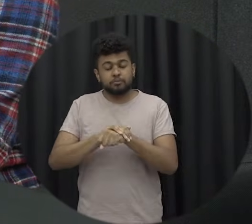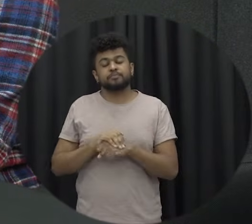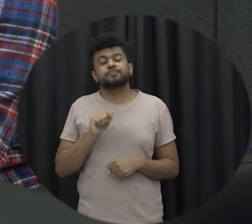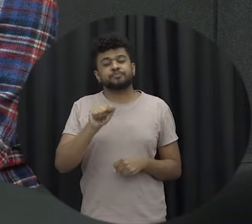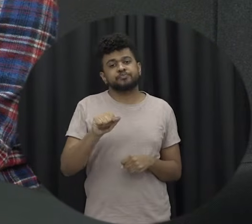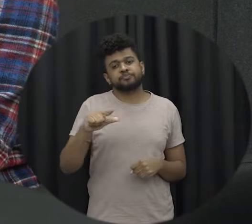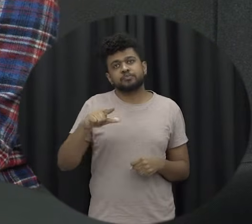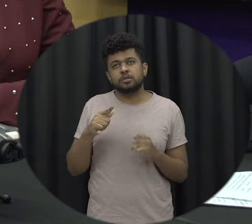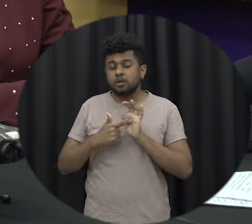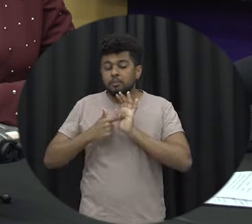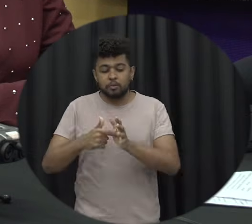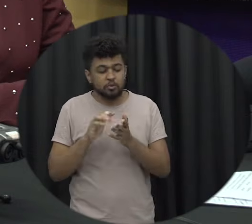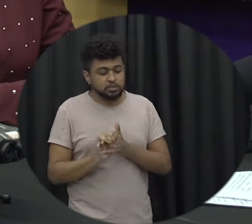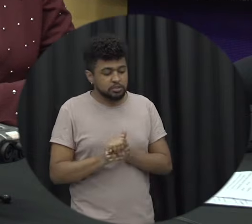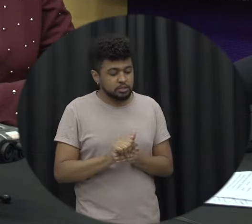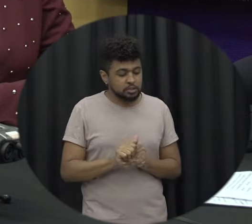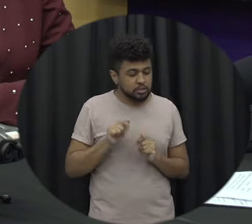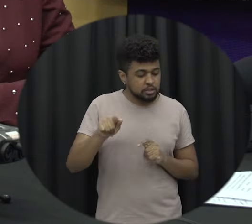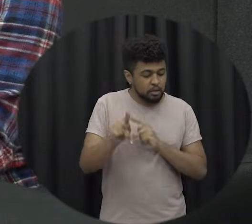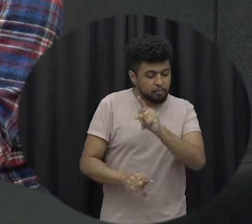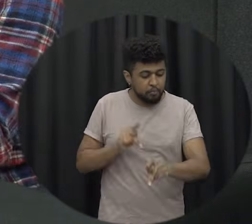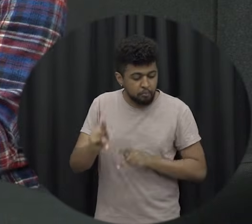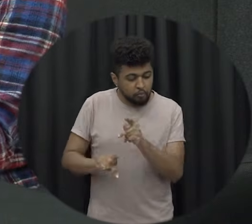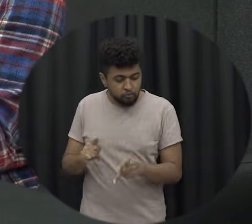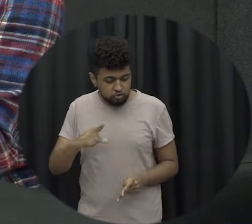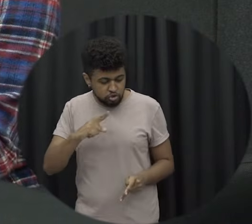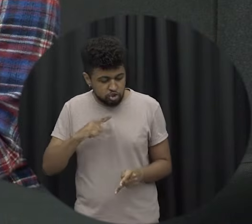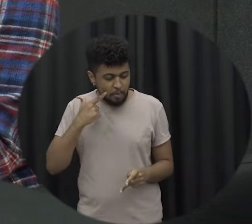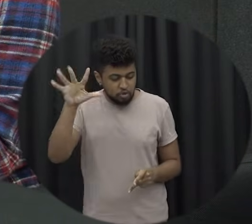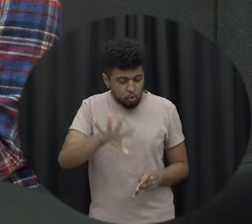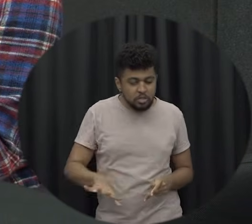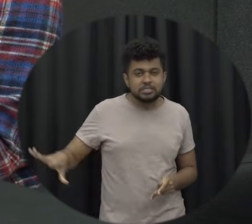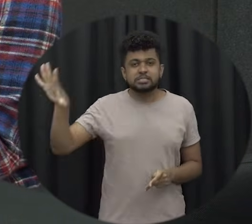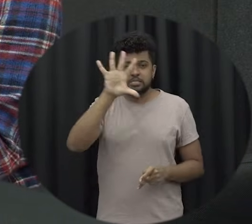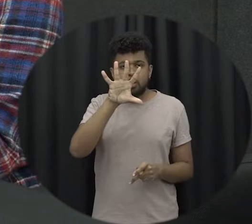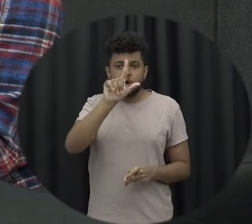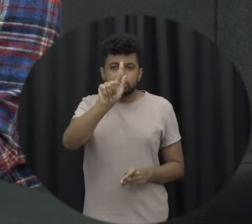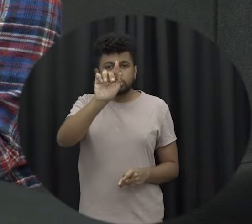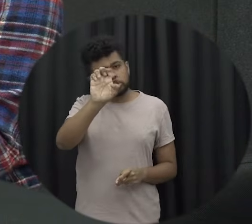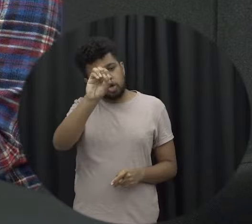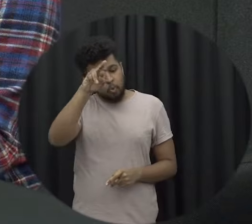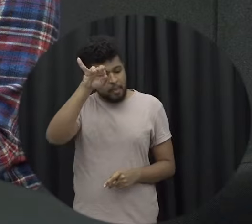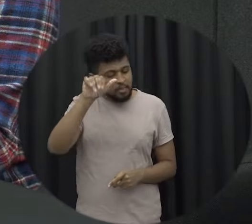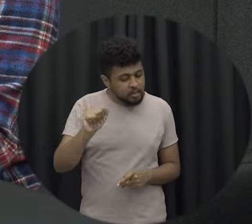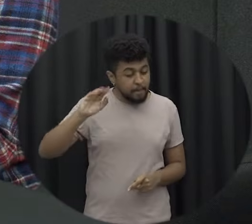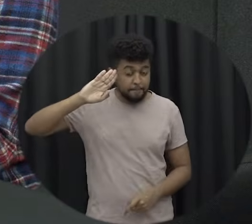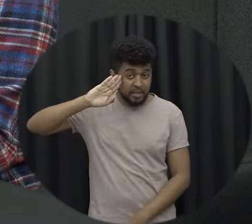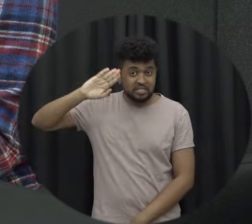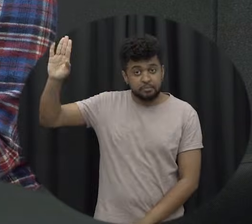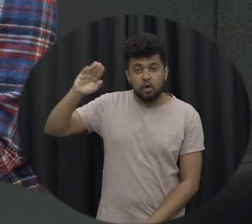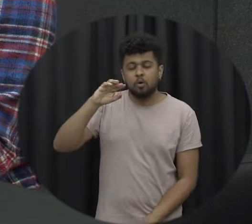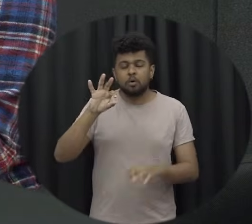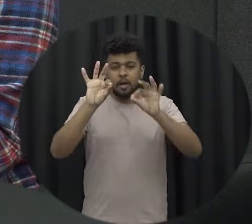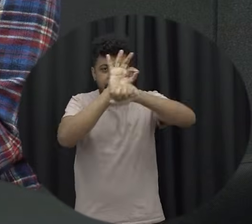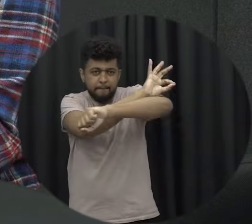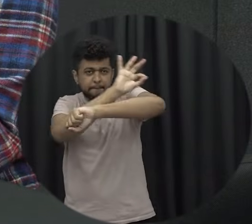esses povos tinham uma noção, né, de geometria ligado aí principalmente às medidas, né, muito, muito